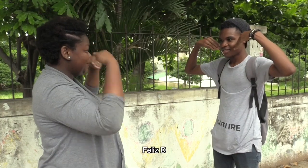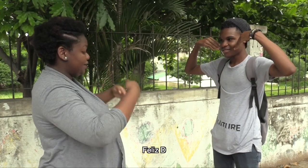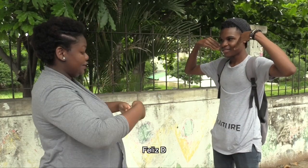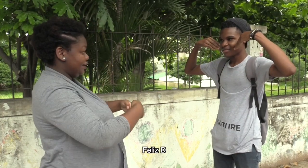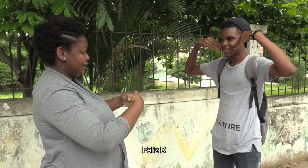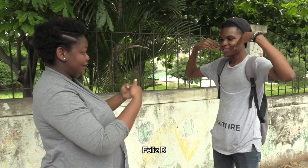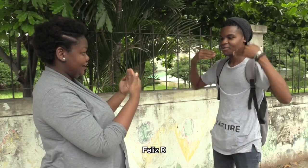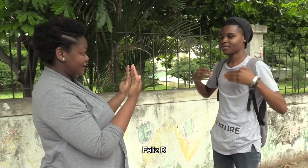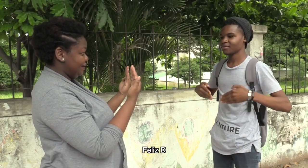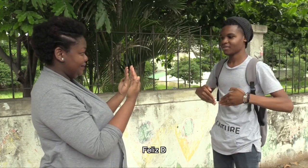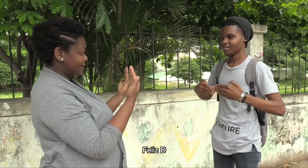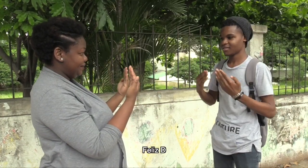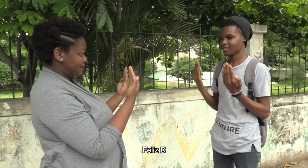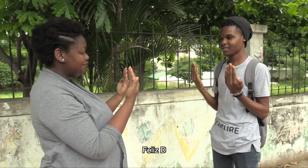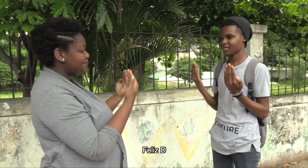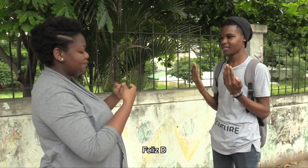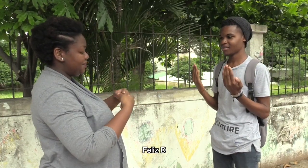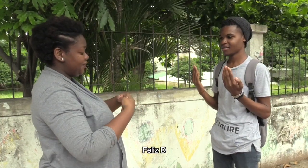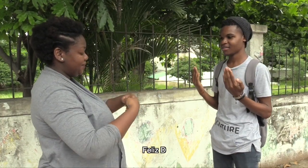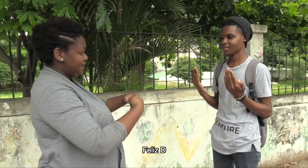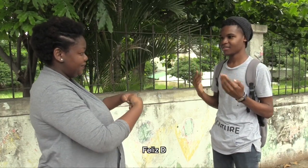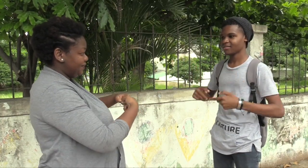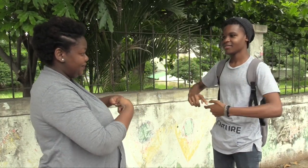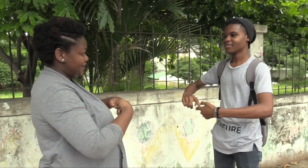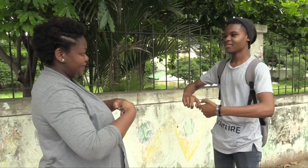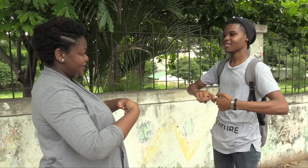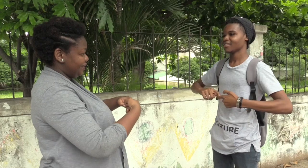Feliz dia da família.